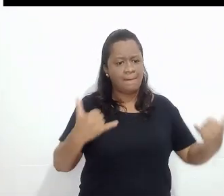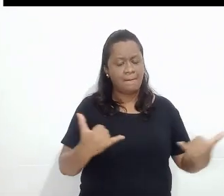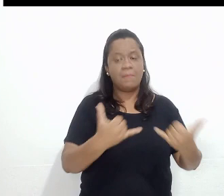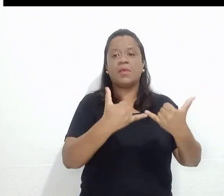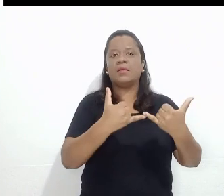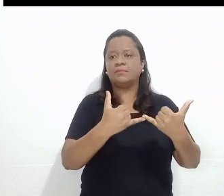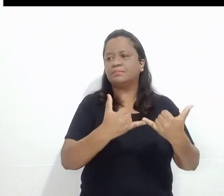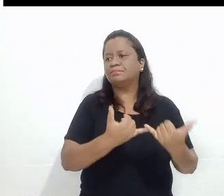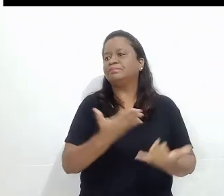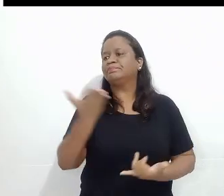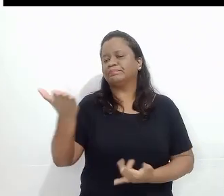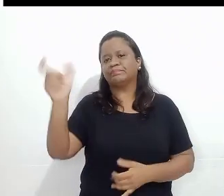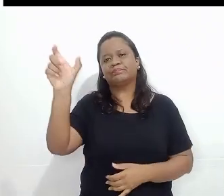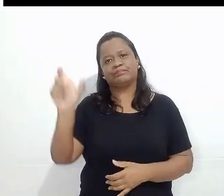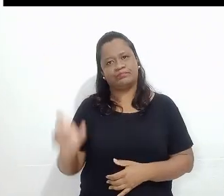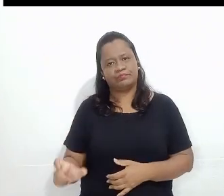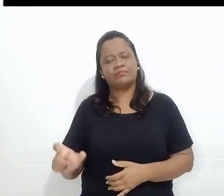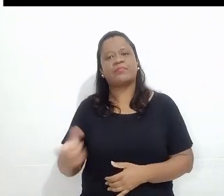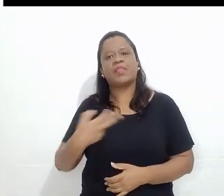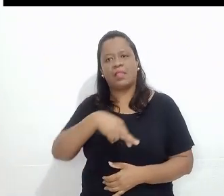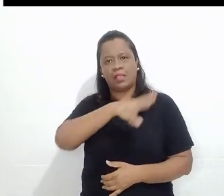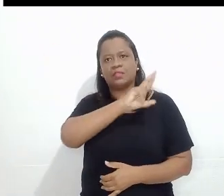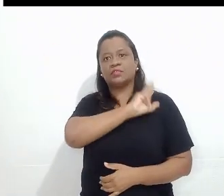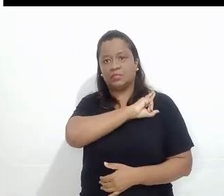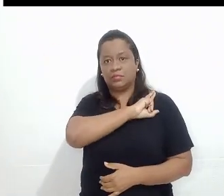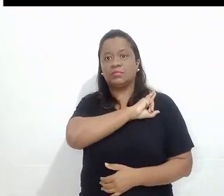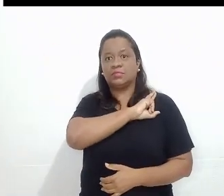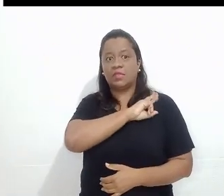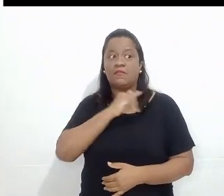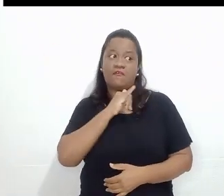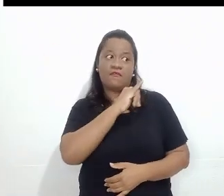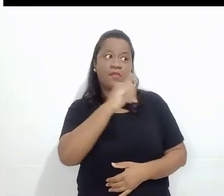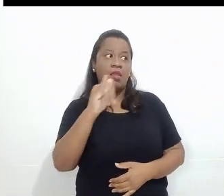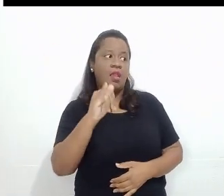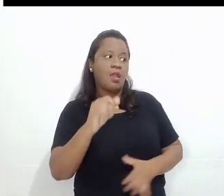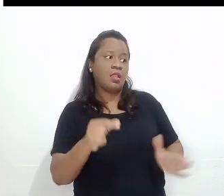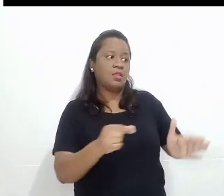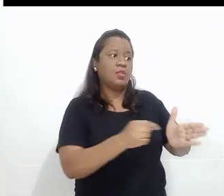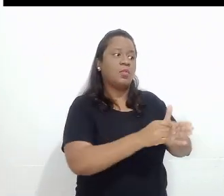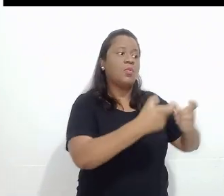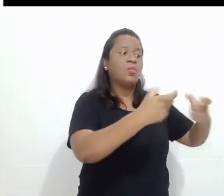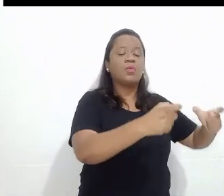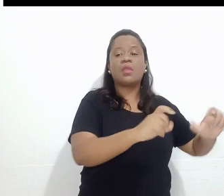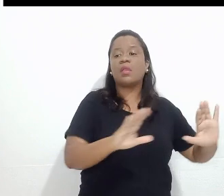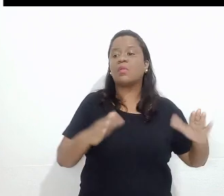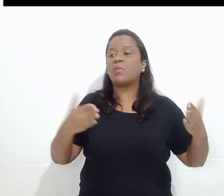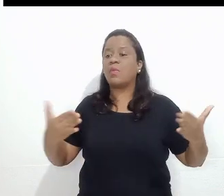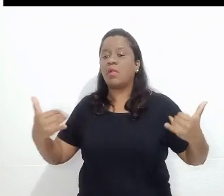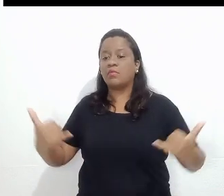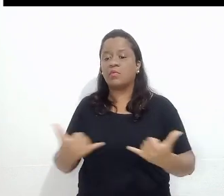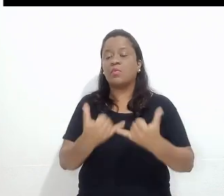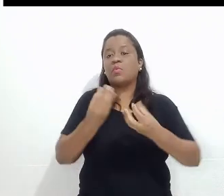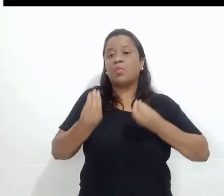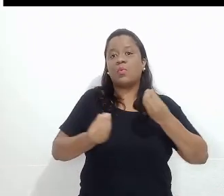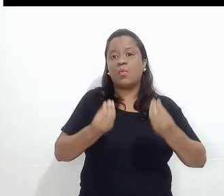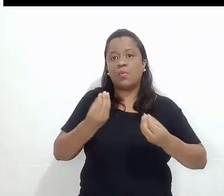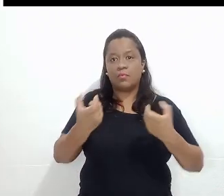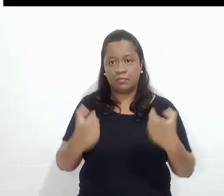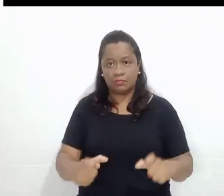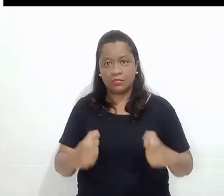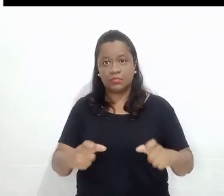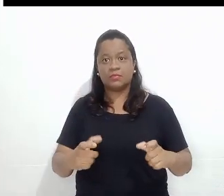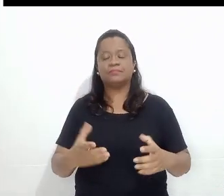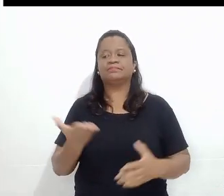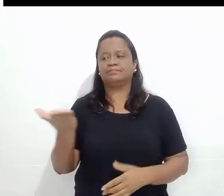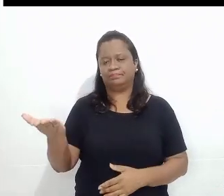filmagem, é ele quem liga, é ele que é o responsável, é ele quem diz que tomada, que lugar, quem carga, onde, como, é tudo com